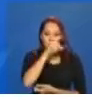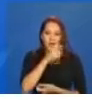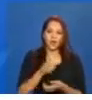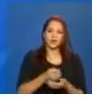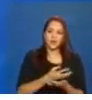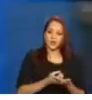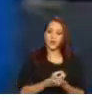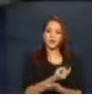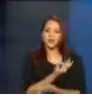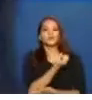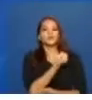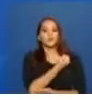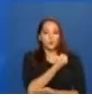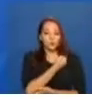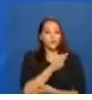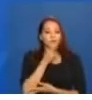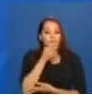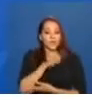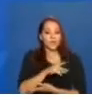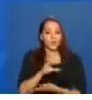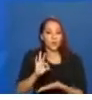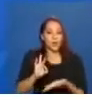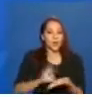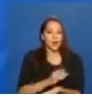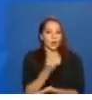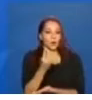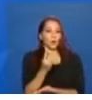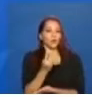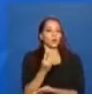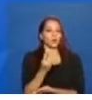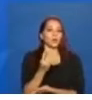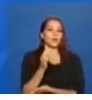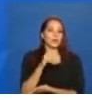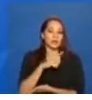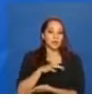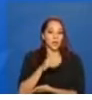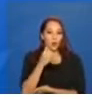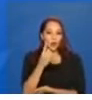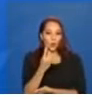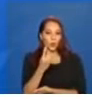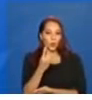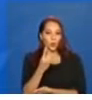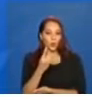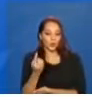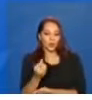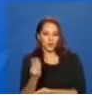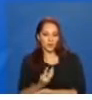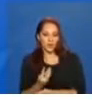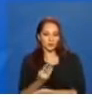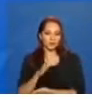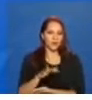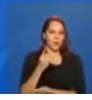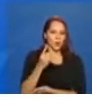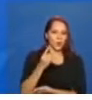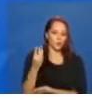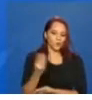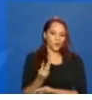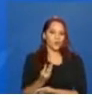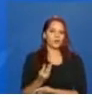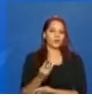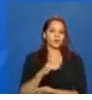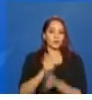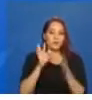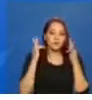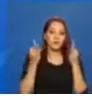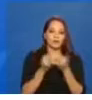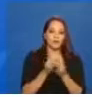números. Então, estou falando que do cadastro único, nós temos um terço, praticamente um terço das